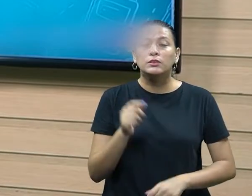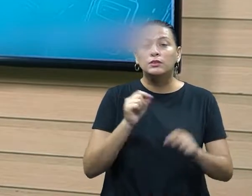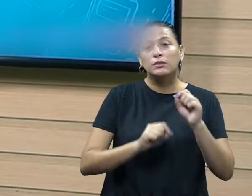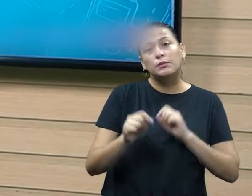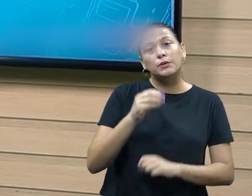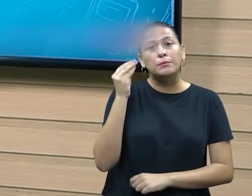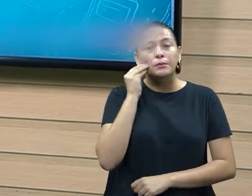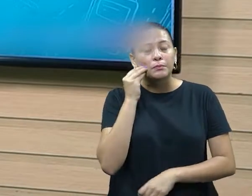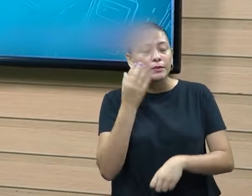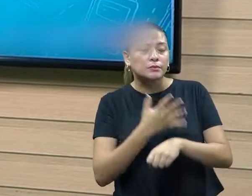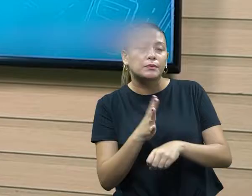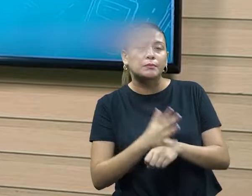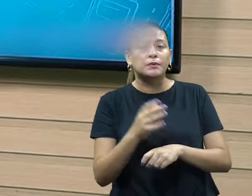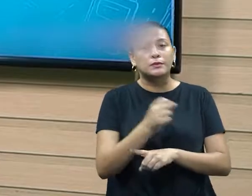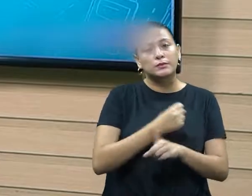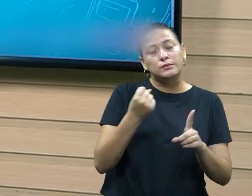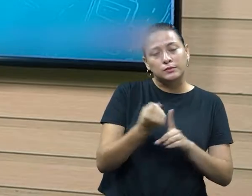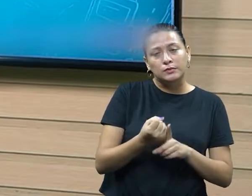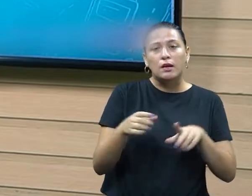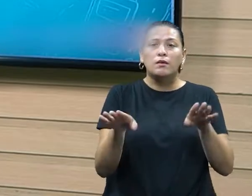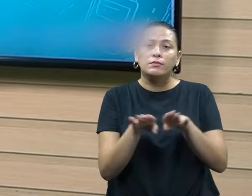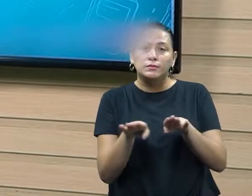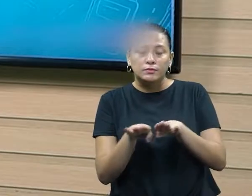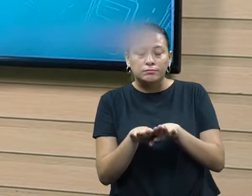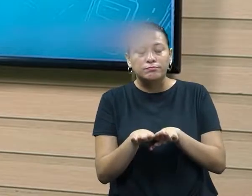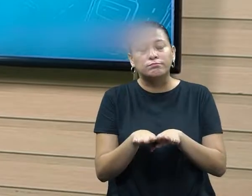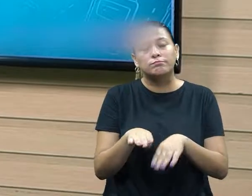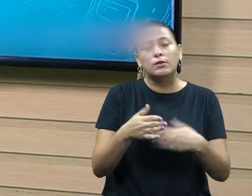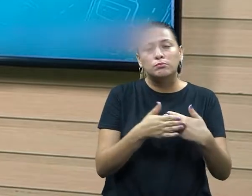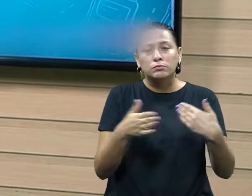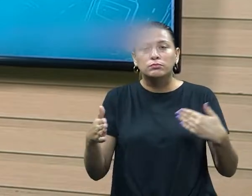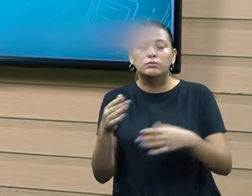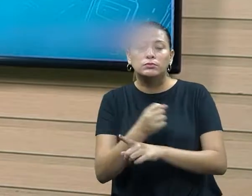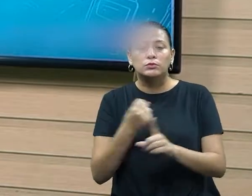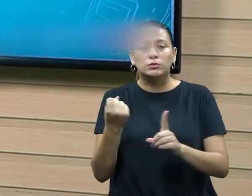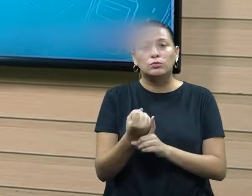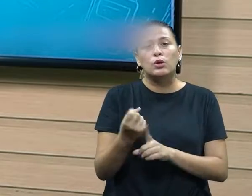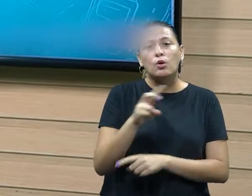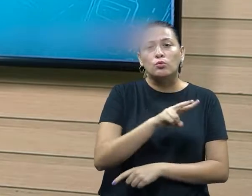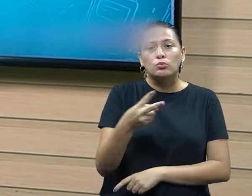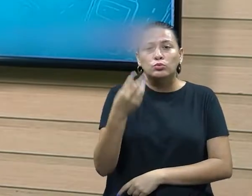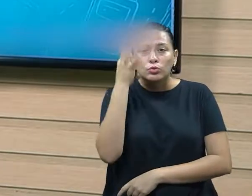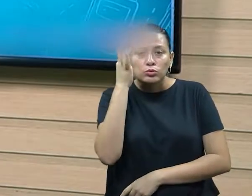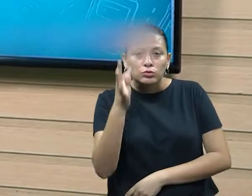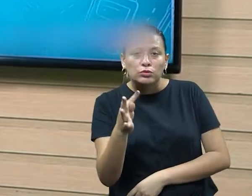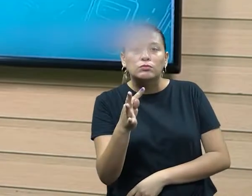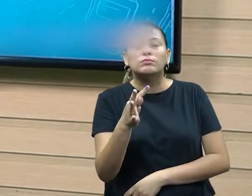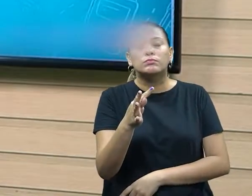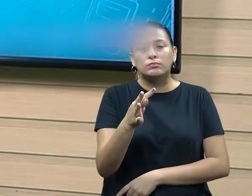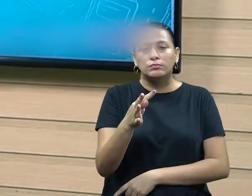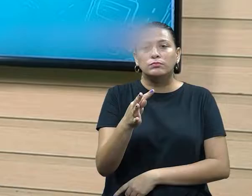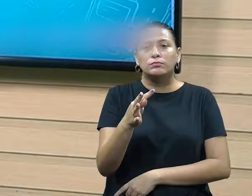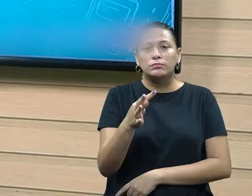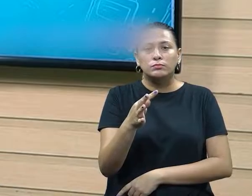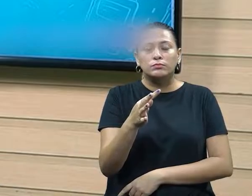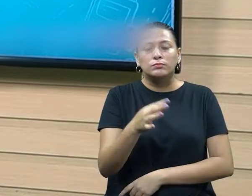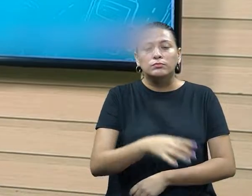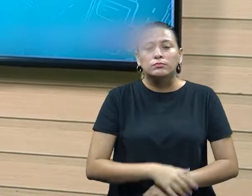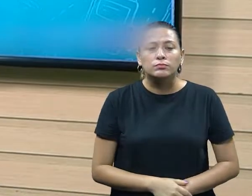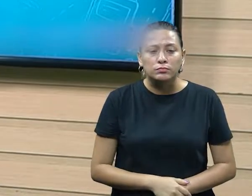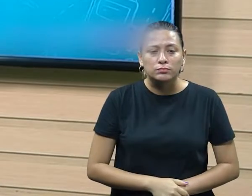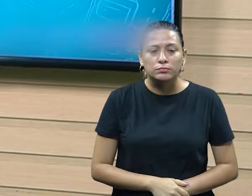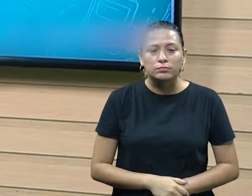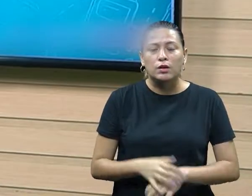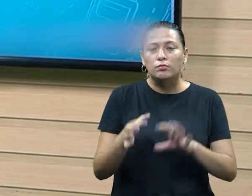fala que é um ato social, o Rony já vem trazer que é um processo social. Repare que os dois acabam se dizendo a mesma situação,